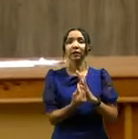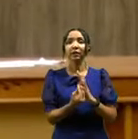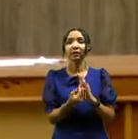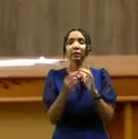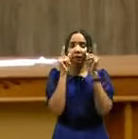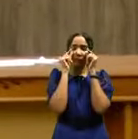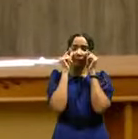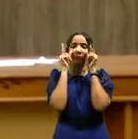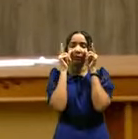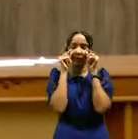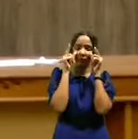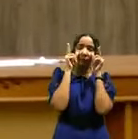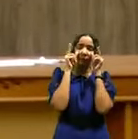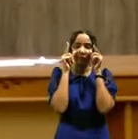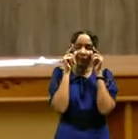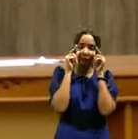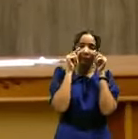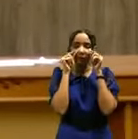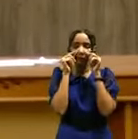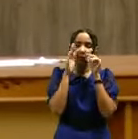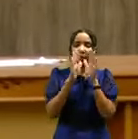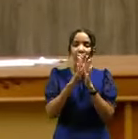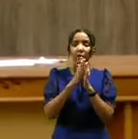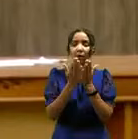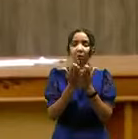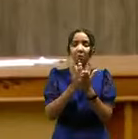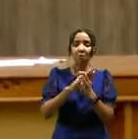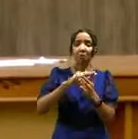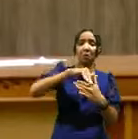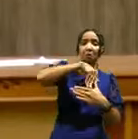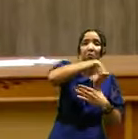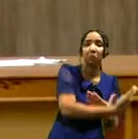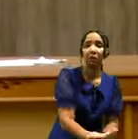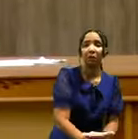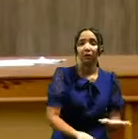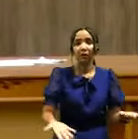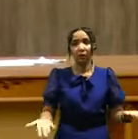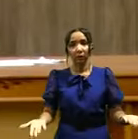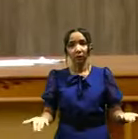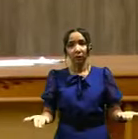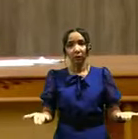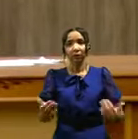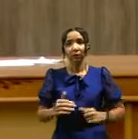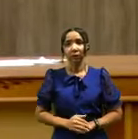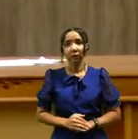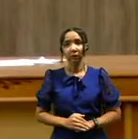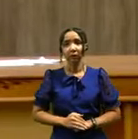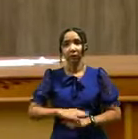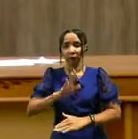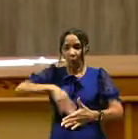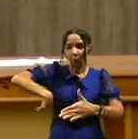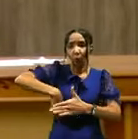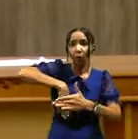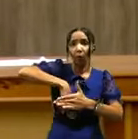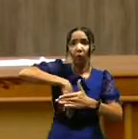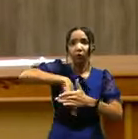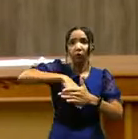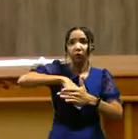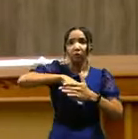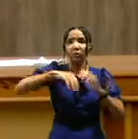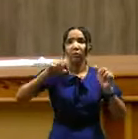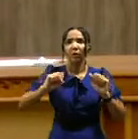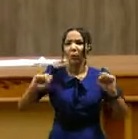o time tá jogando ele fica doido de frente até querendo chutar né assim querendo chutar e pulando e a mulher te quieta